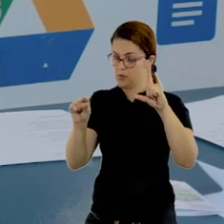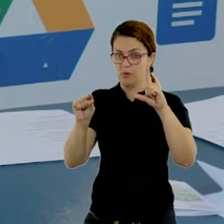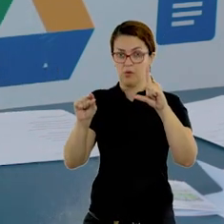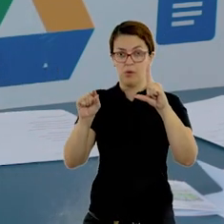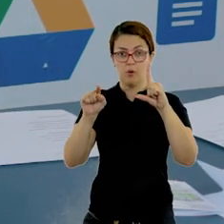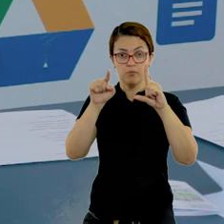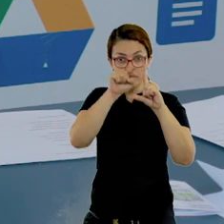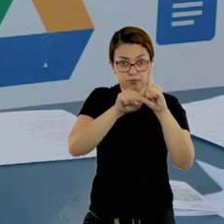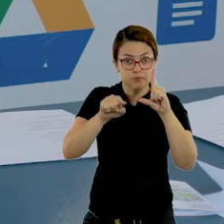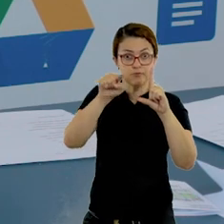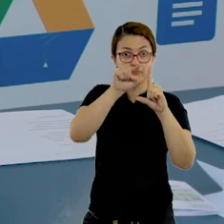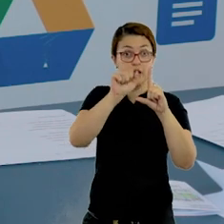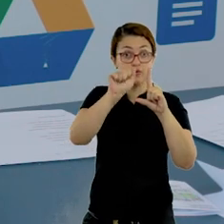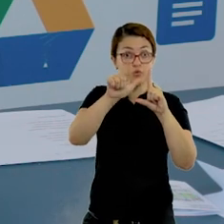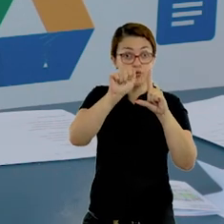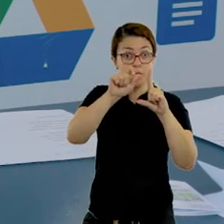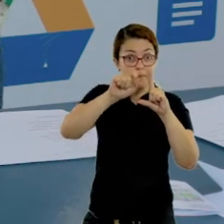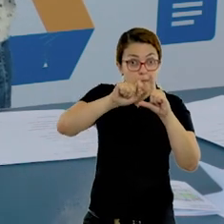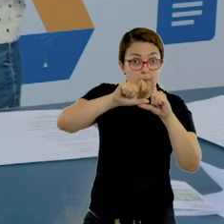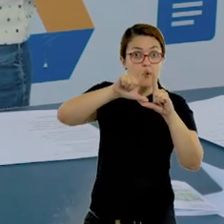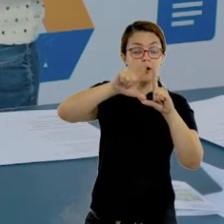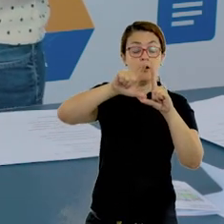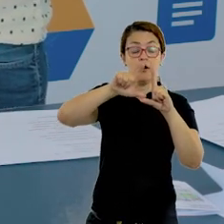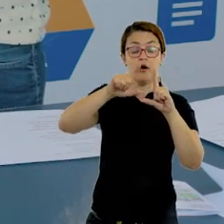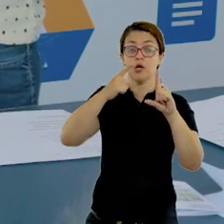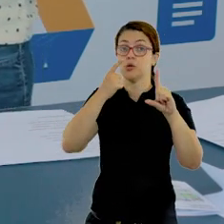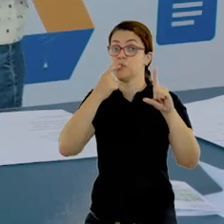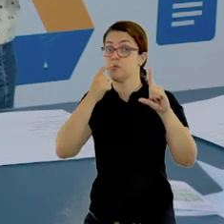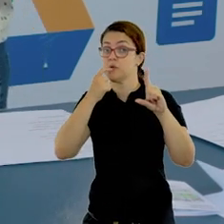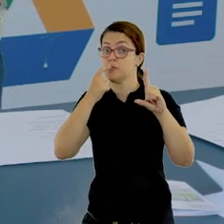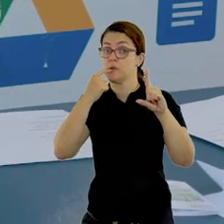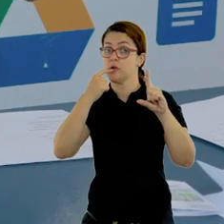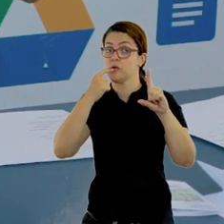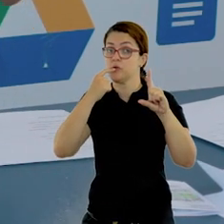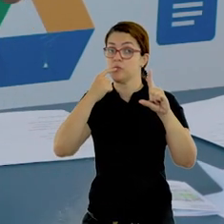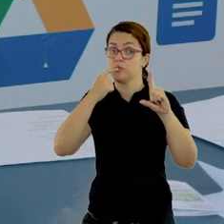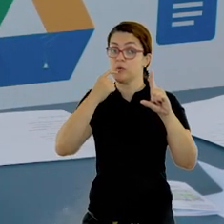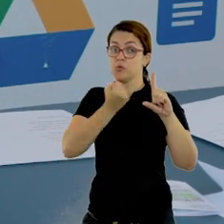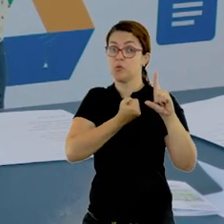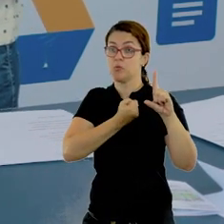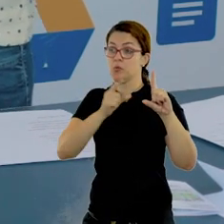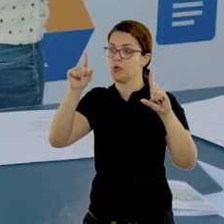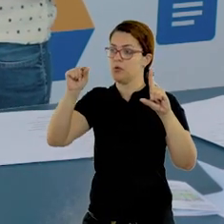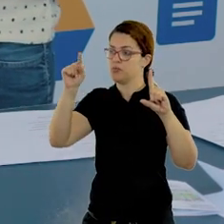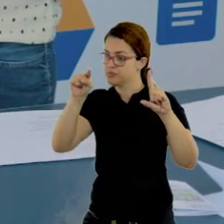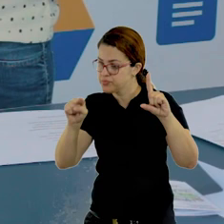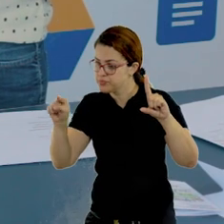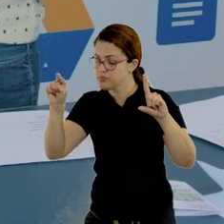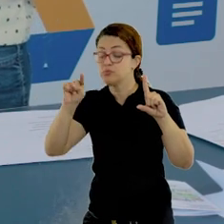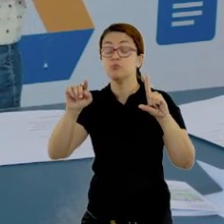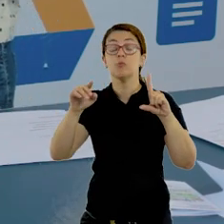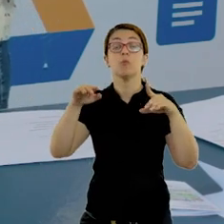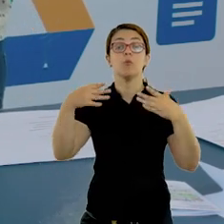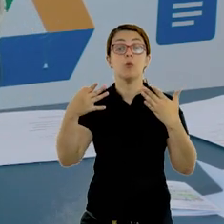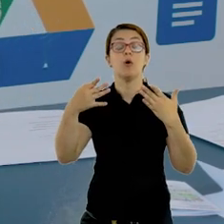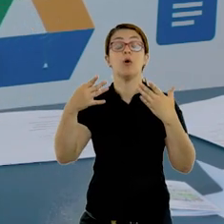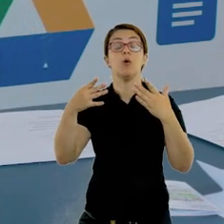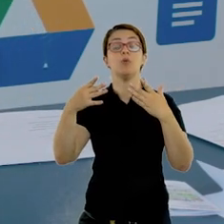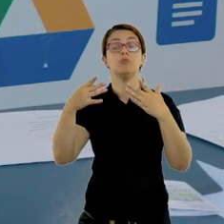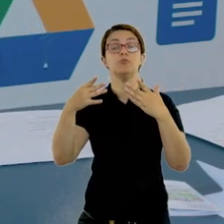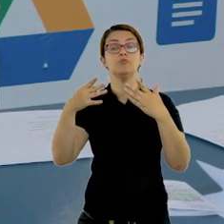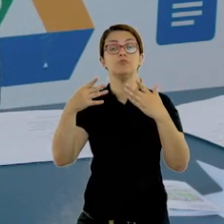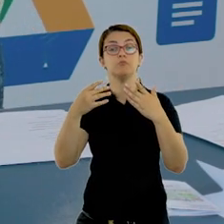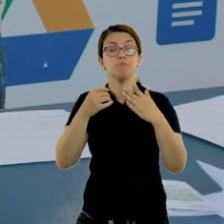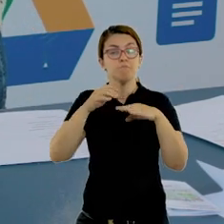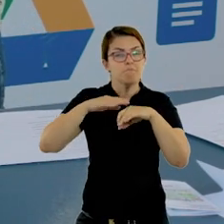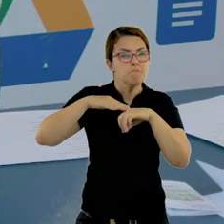um círculo azul para o maior e vermelho para o menor. Então, lá no número que vocês escreveram, vocês têm que